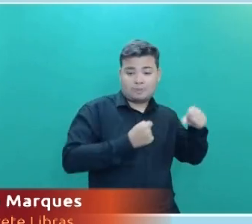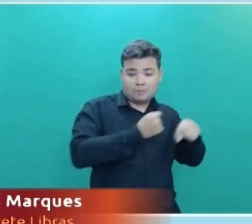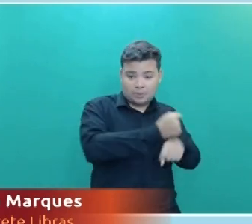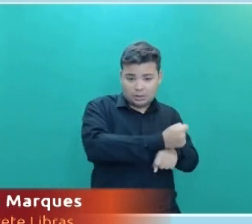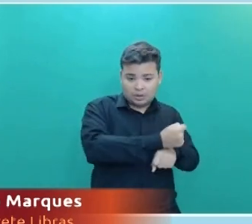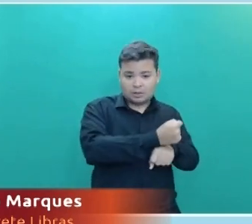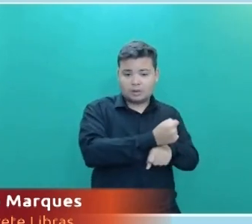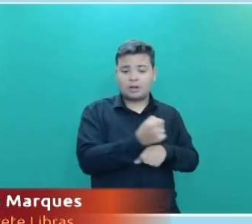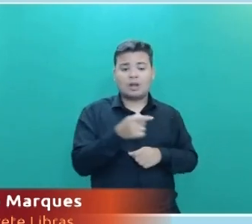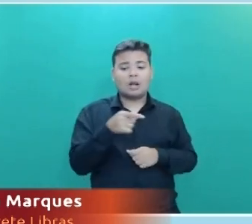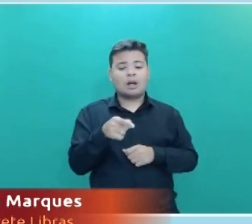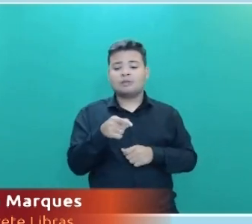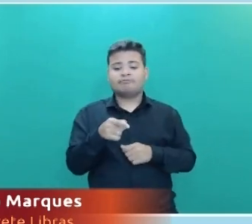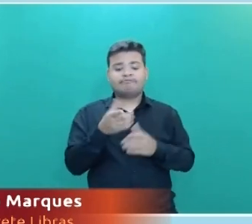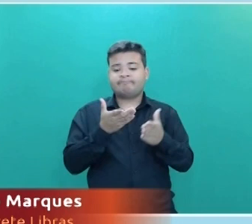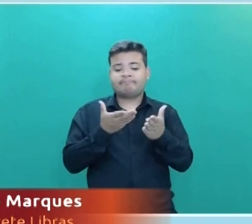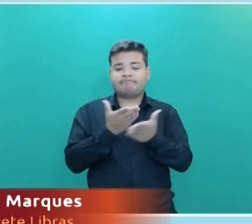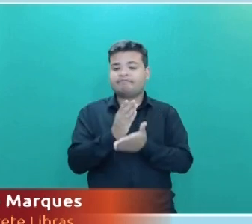em prática,